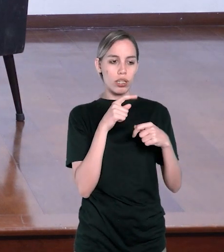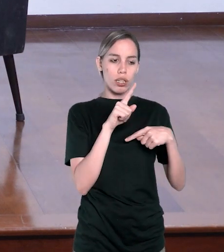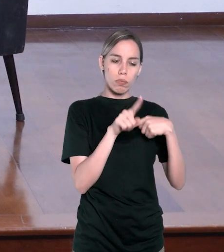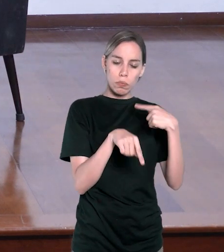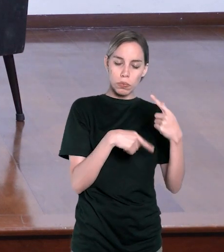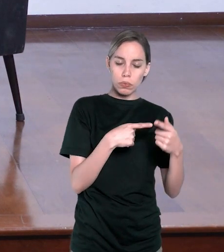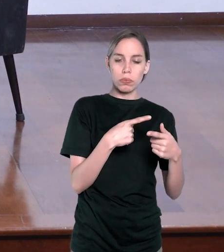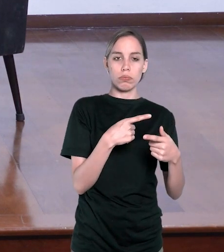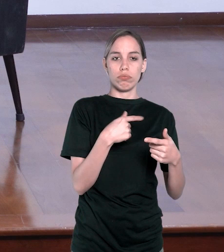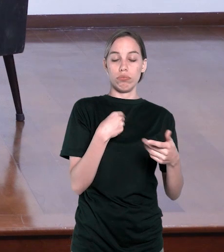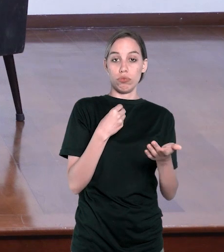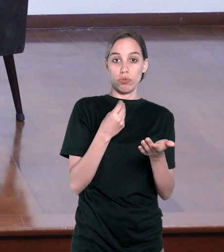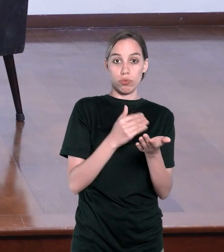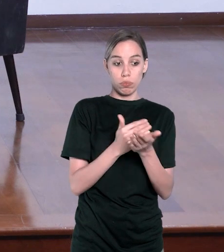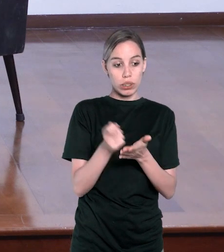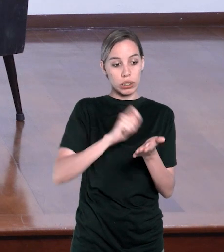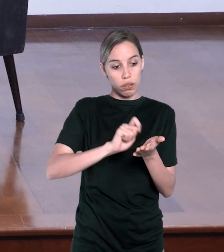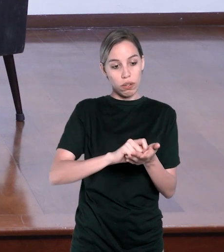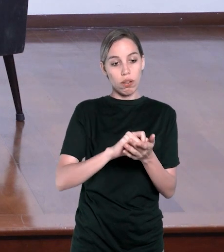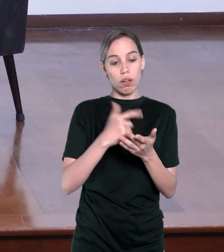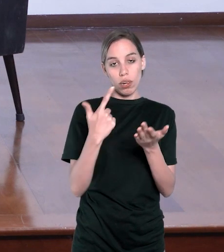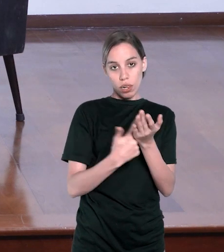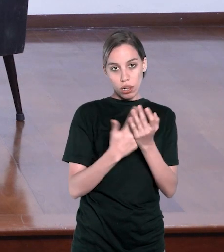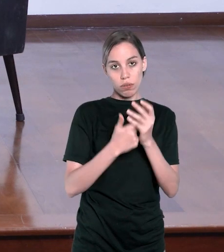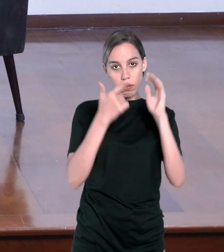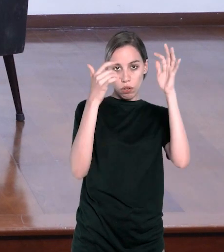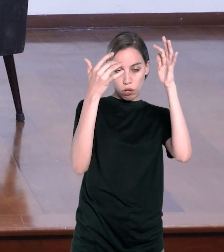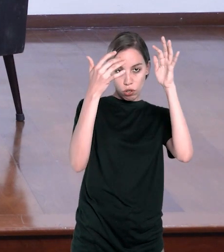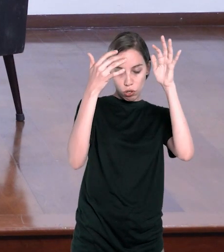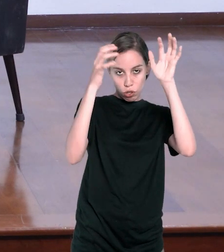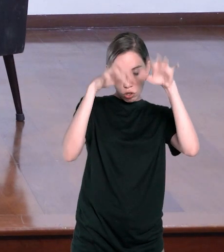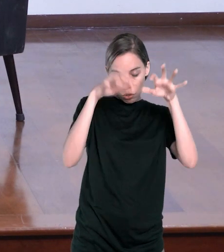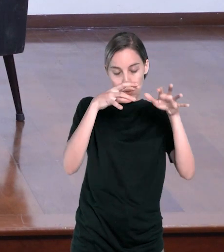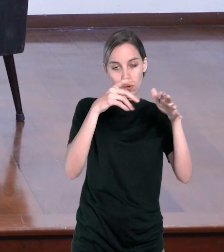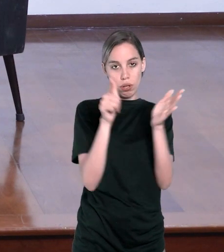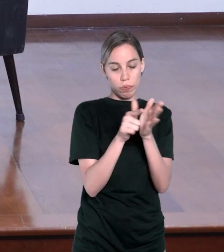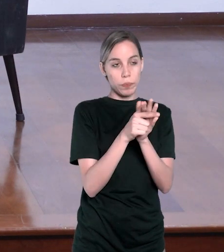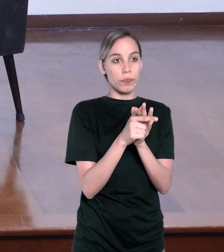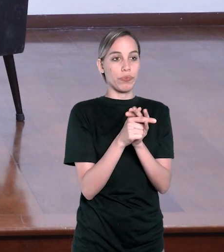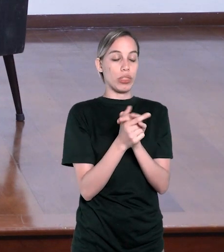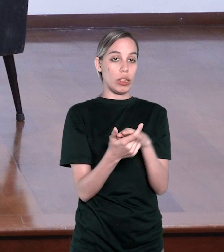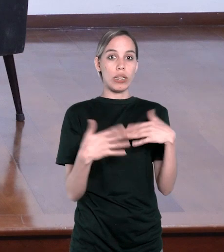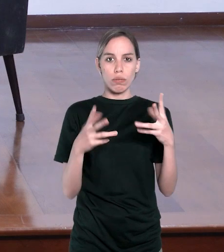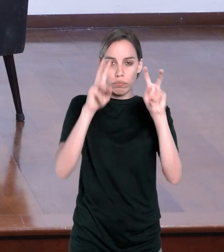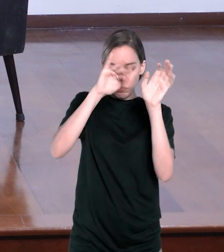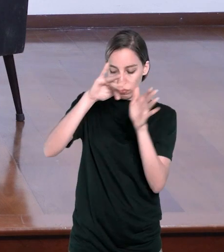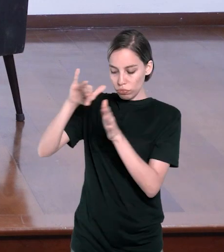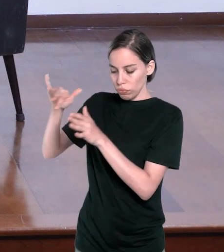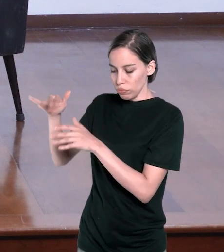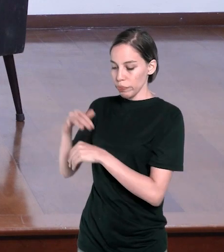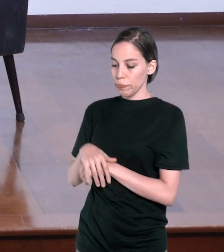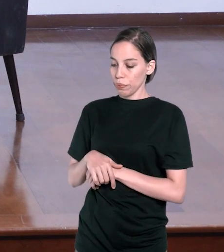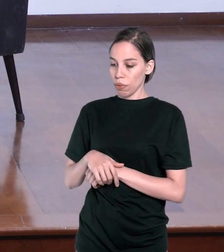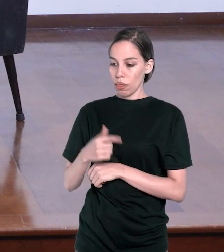pouco da minha carreira. Eu trabalhei muito em jornalismo, em reportagem. Depois eu criei uma editora,